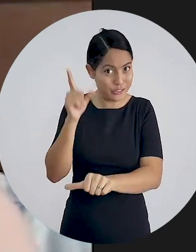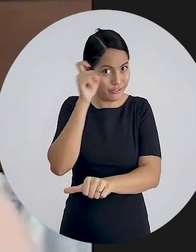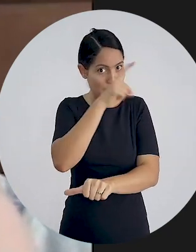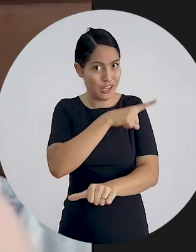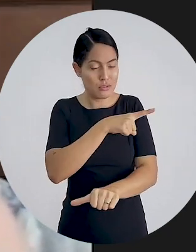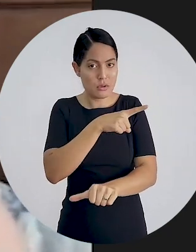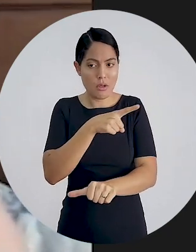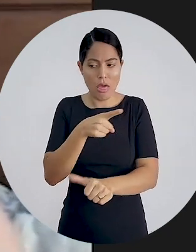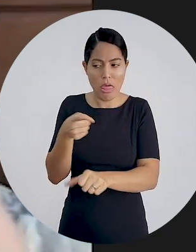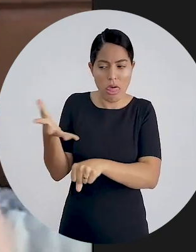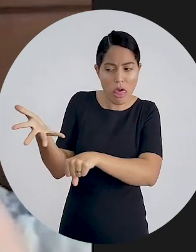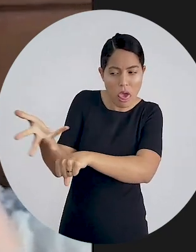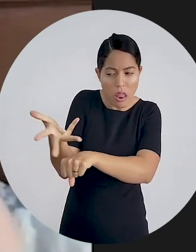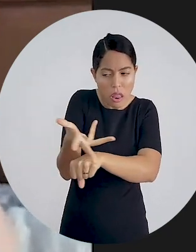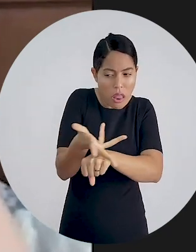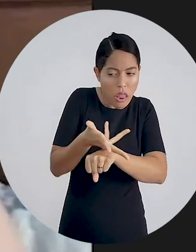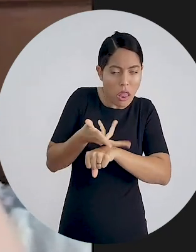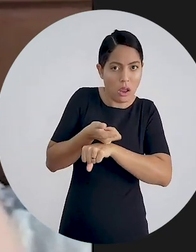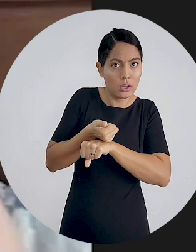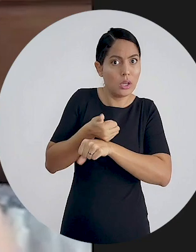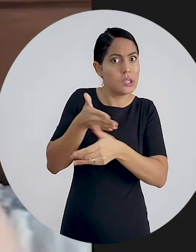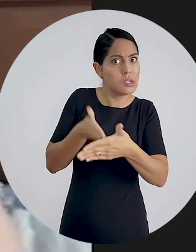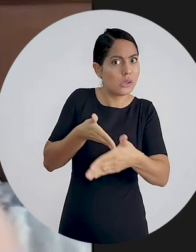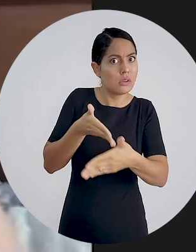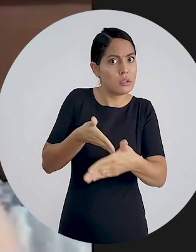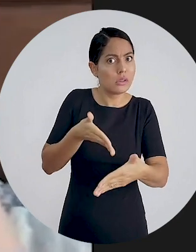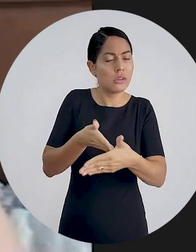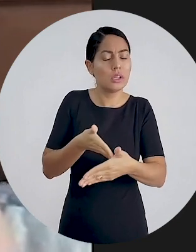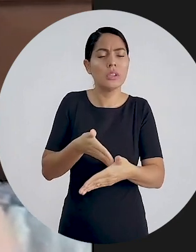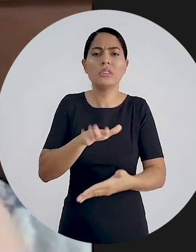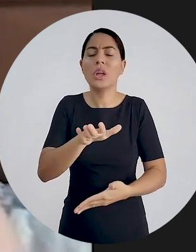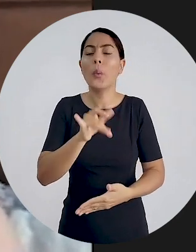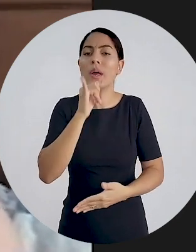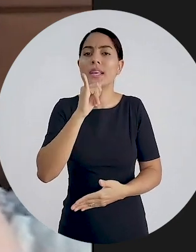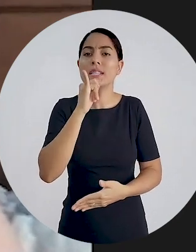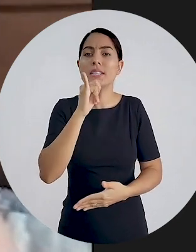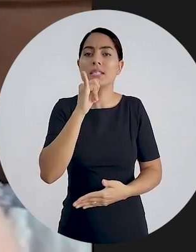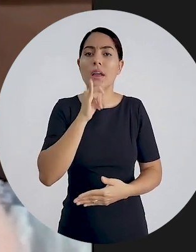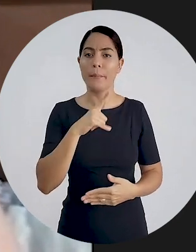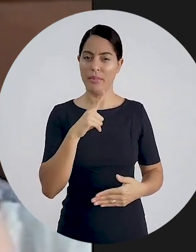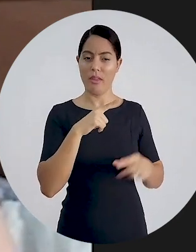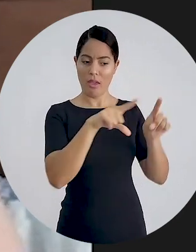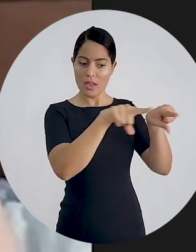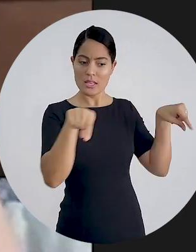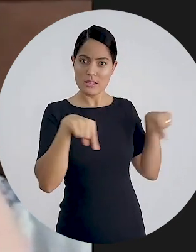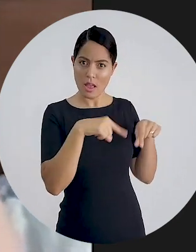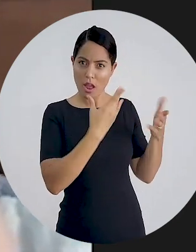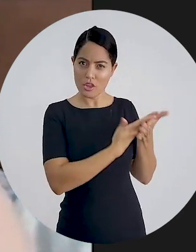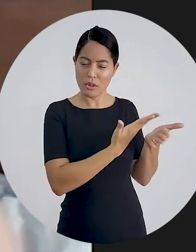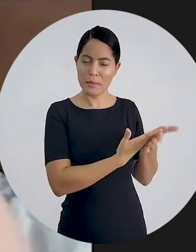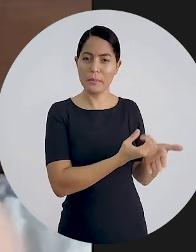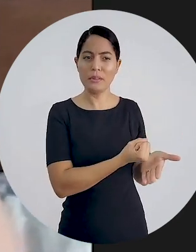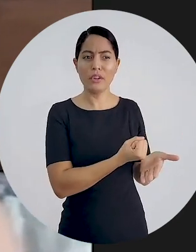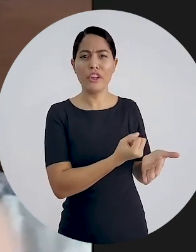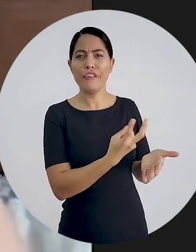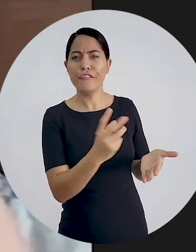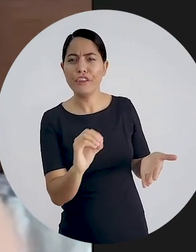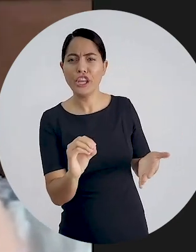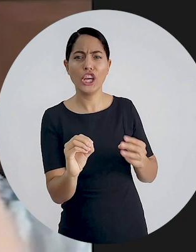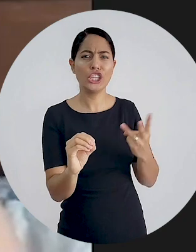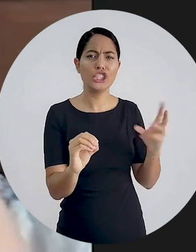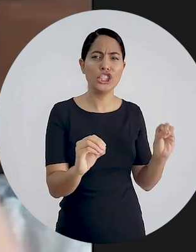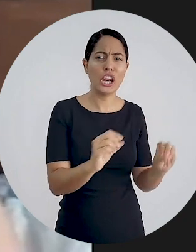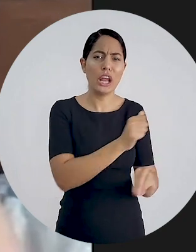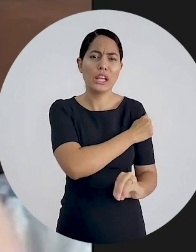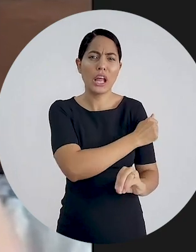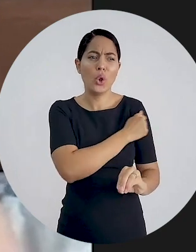difícil persuadi-lo. Então, para uma sala de aula que tem mais de 20 alunos, 30 alunos, fica difícil da professora manter